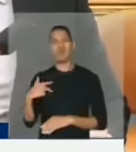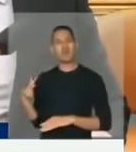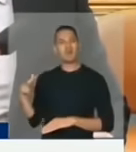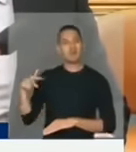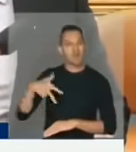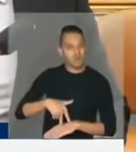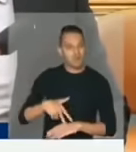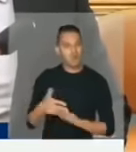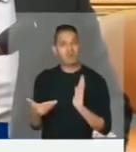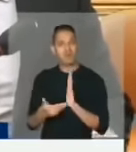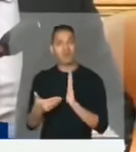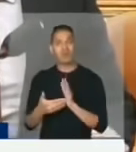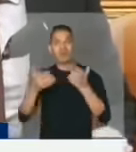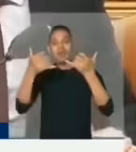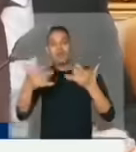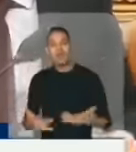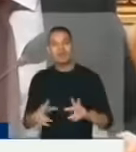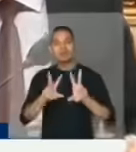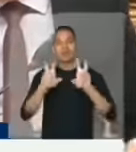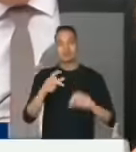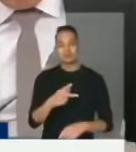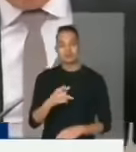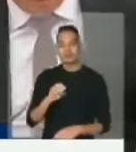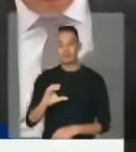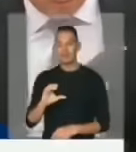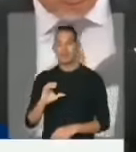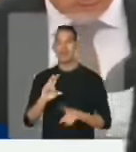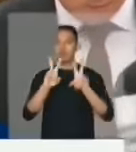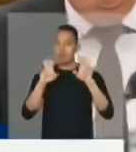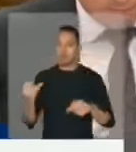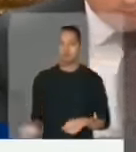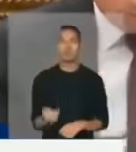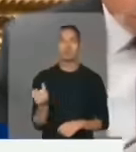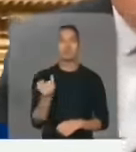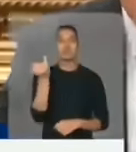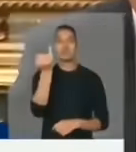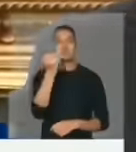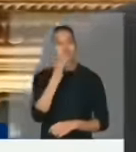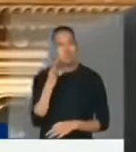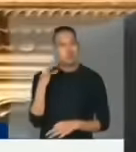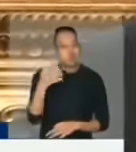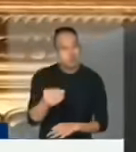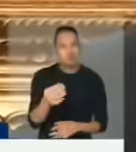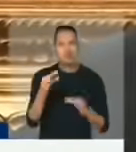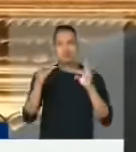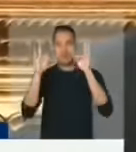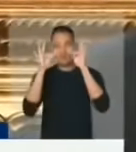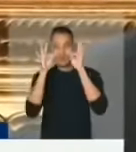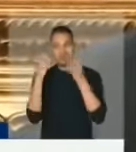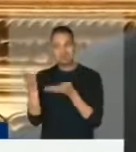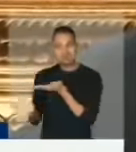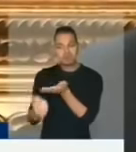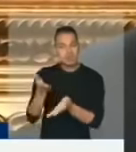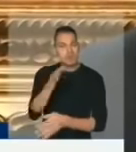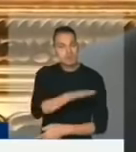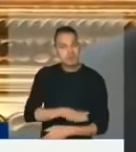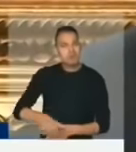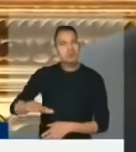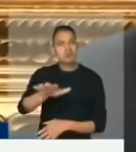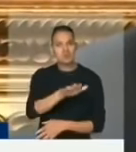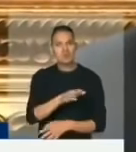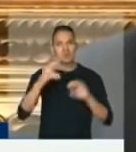casa para falar sobre a PEC e acho que esse é um tema extremamente relevante. E aqui, todos são testemunhas, sempre tratei a todos os parlamentares